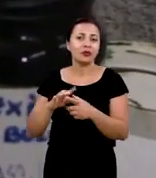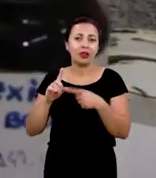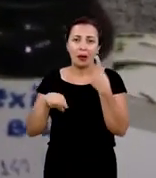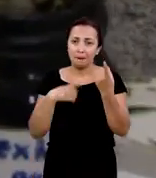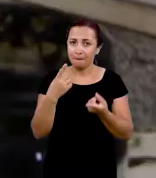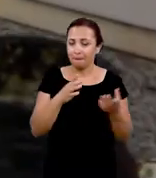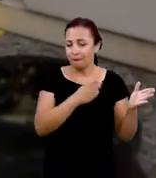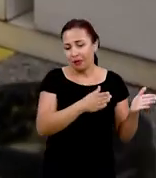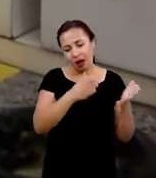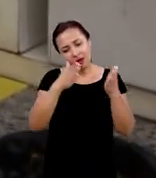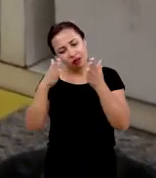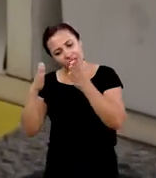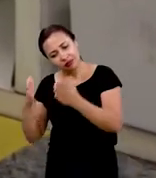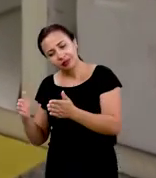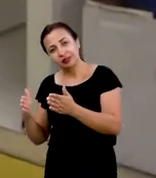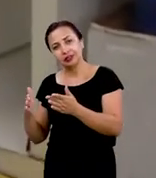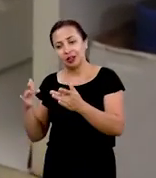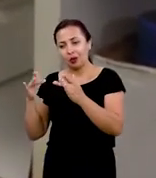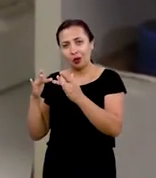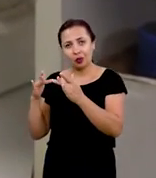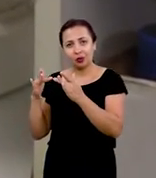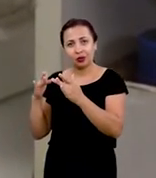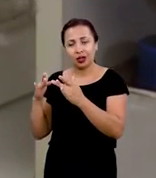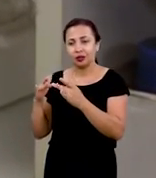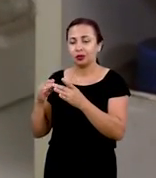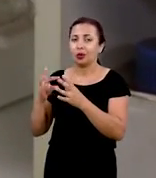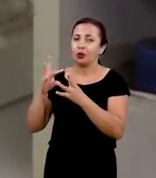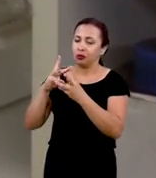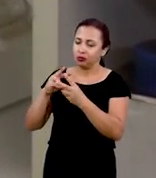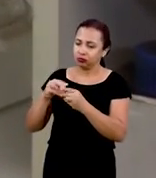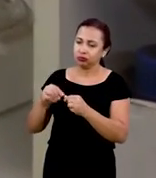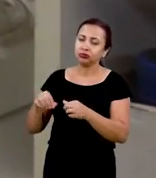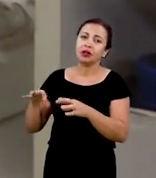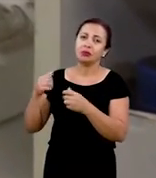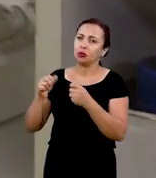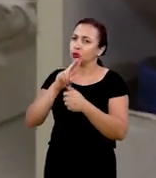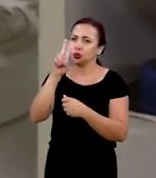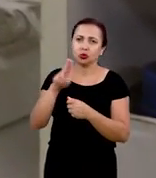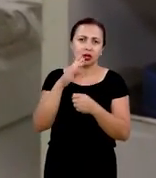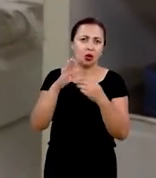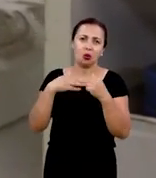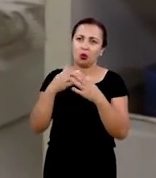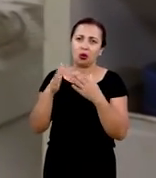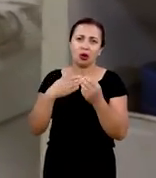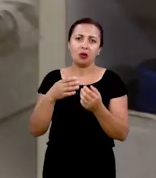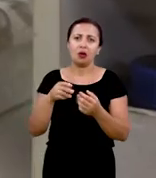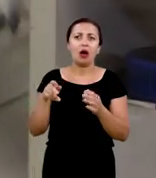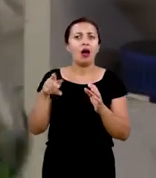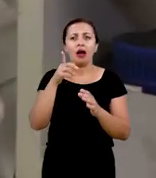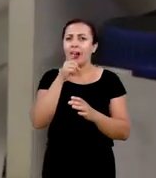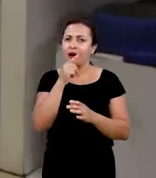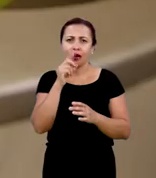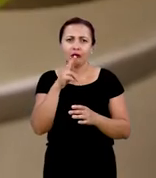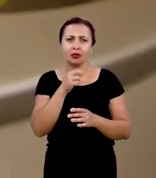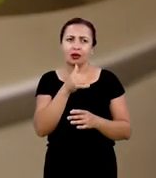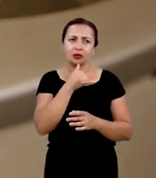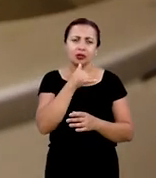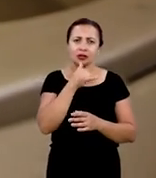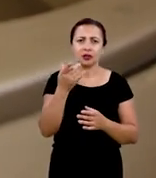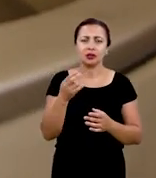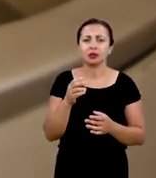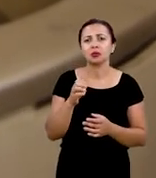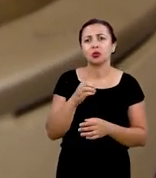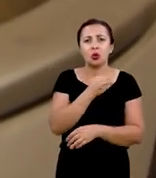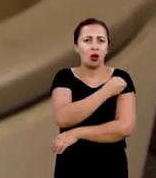disso, a gente coloca essa planta em contato com o solvente e aí a gente pode utilizar vários solventes como a própria água, né,